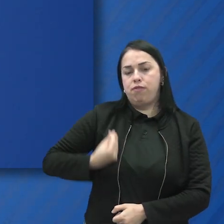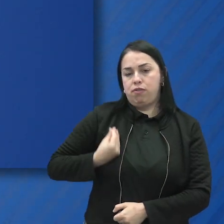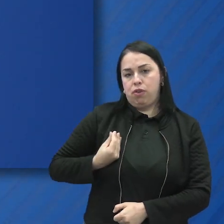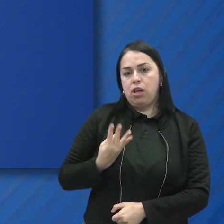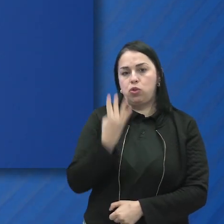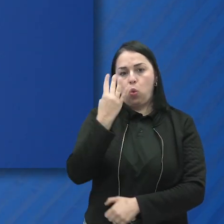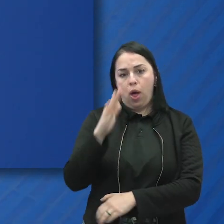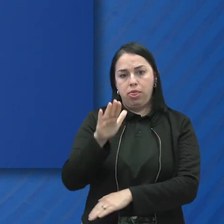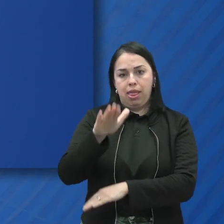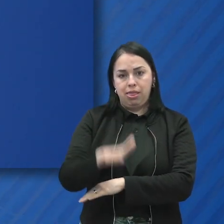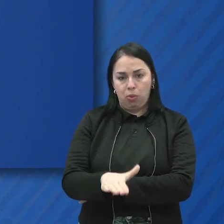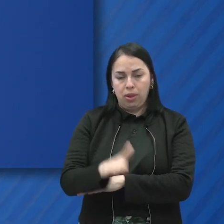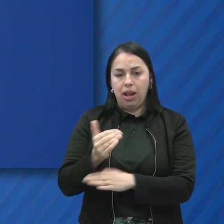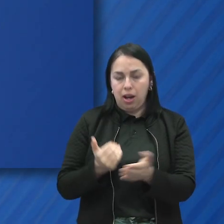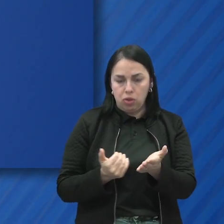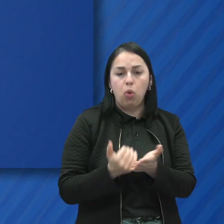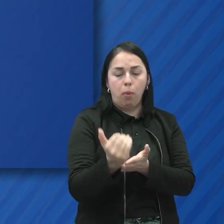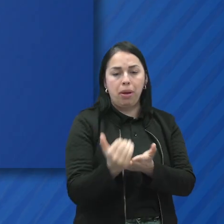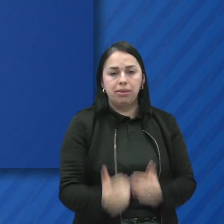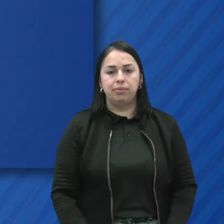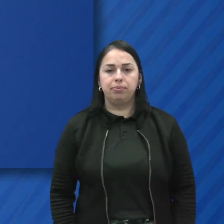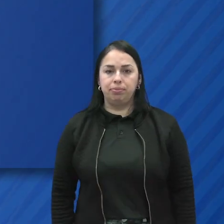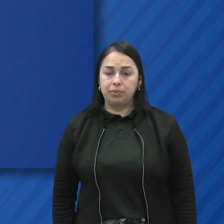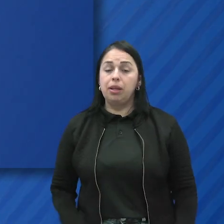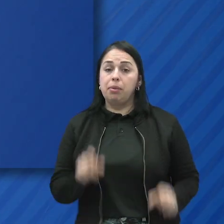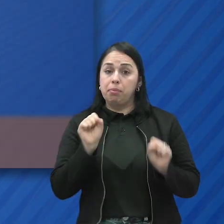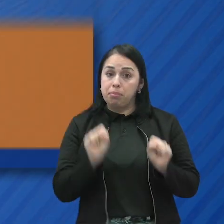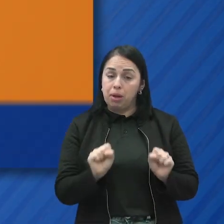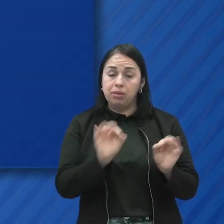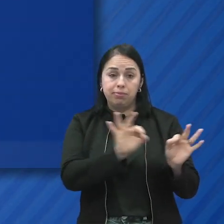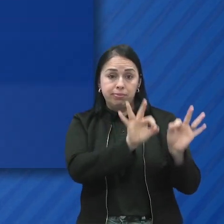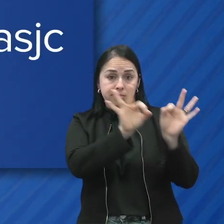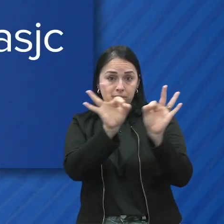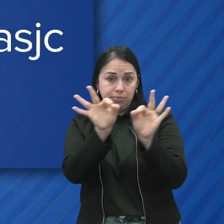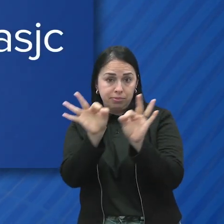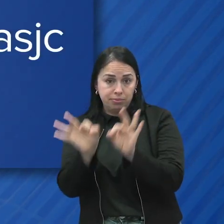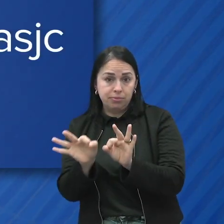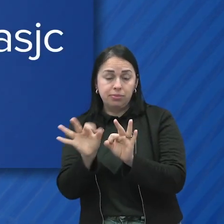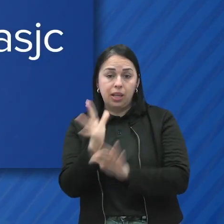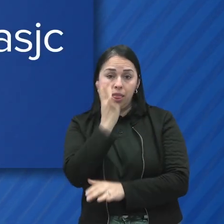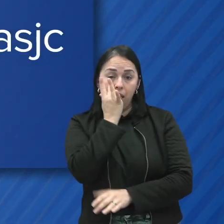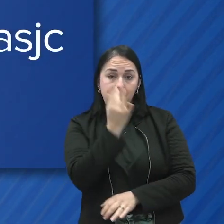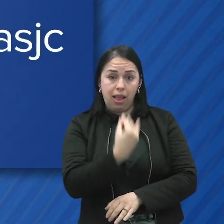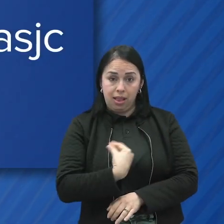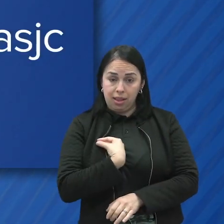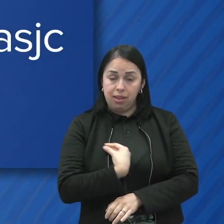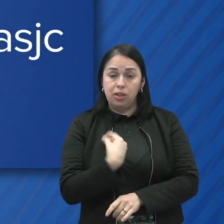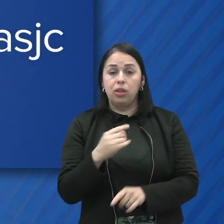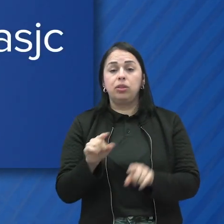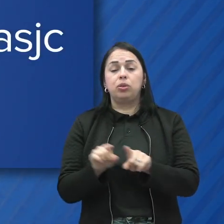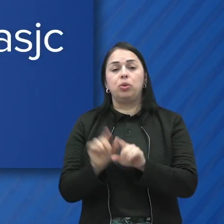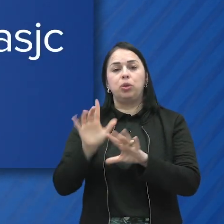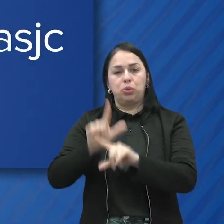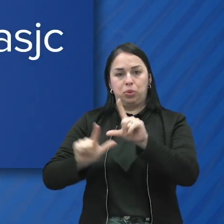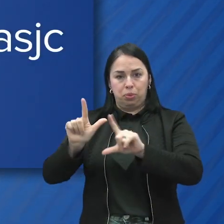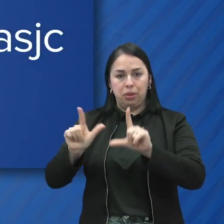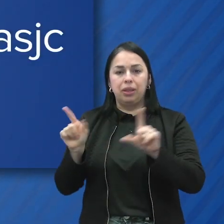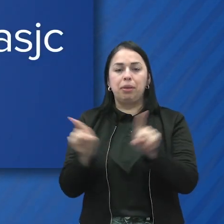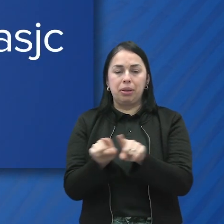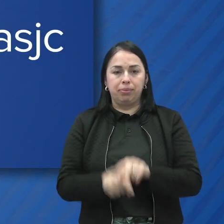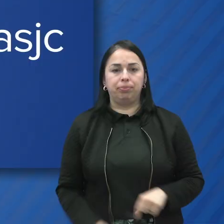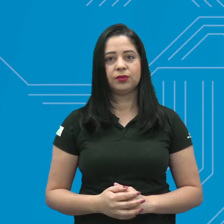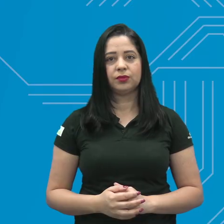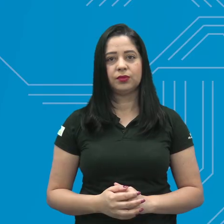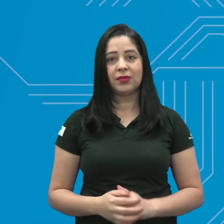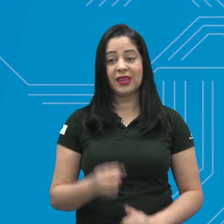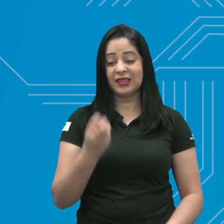com transmissão ao vivo a partir das 4 horas da tarde. Você pode acompanhar os trabalhos em plenário na íntegra, no nosso canal do